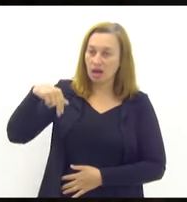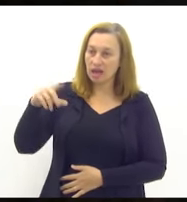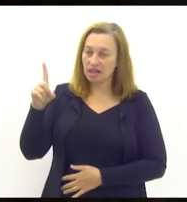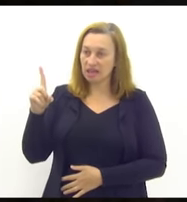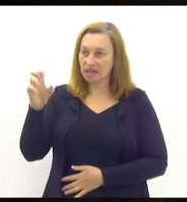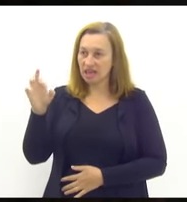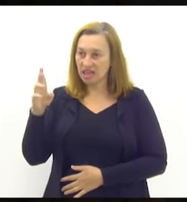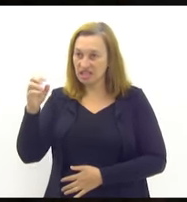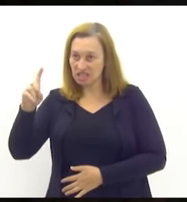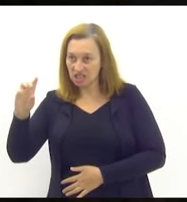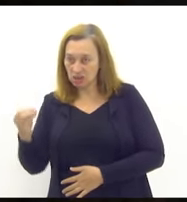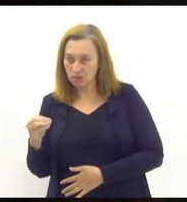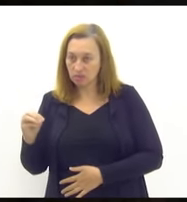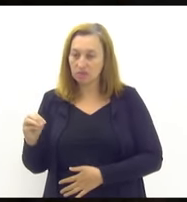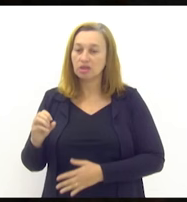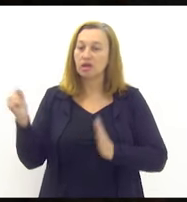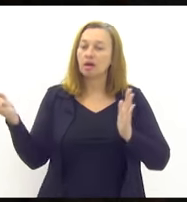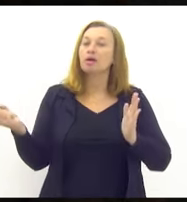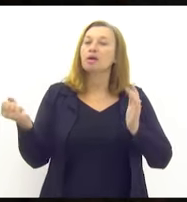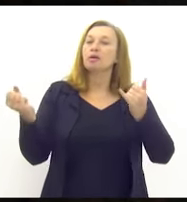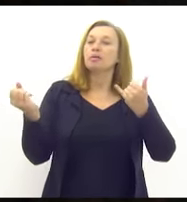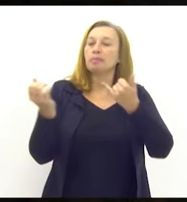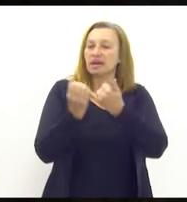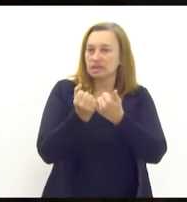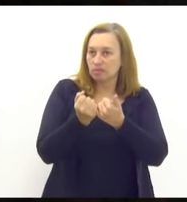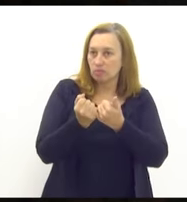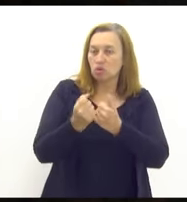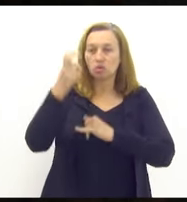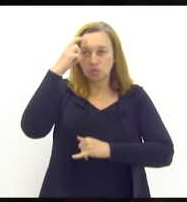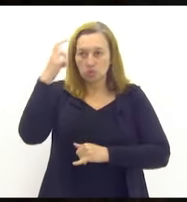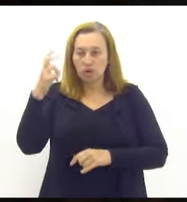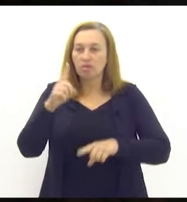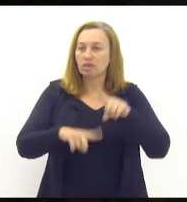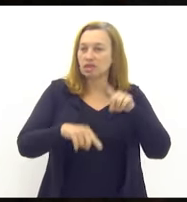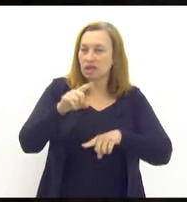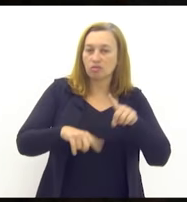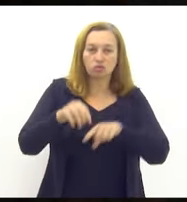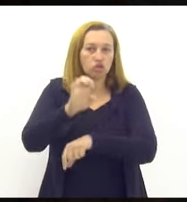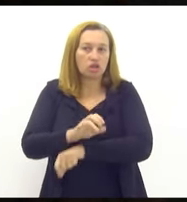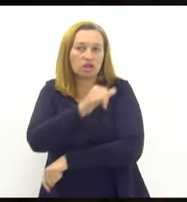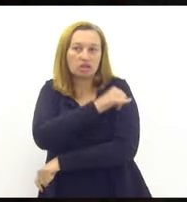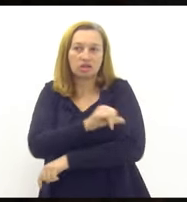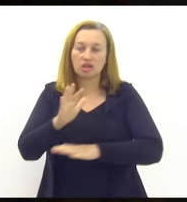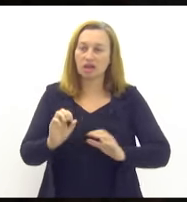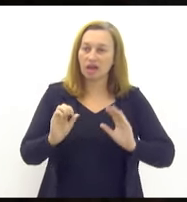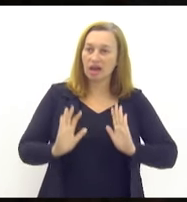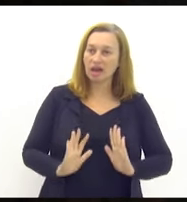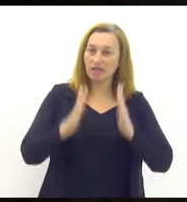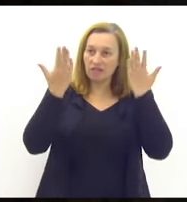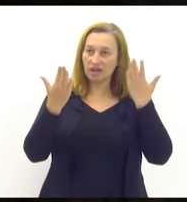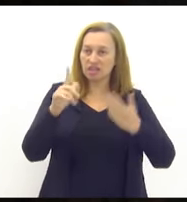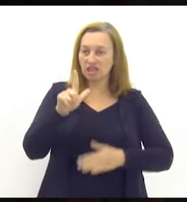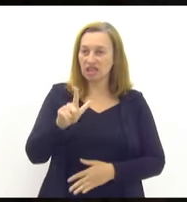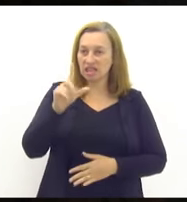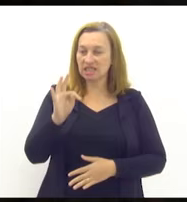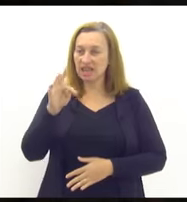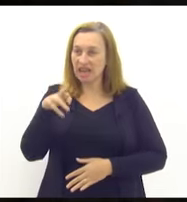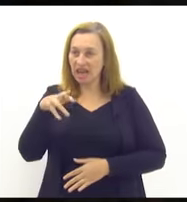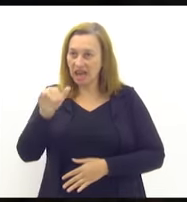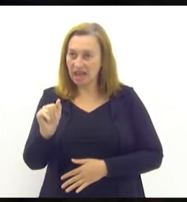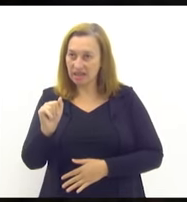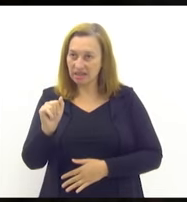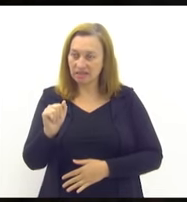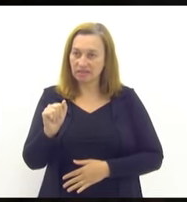que declara patrimônio cultural e material do Estado do Rio de Janeiro a festa literária das periferias